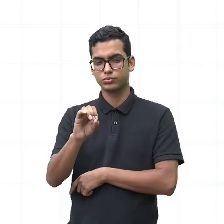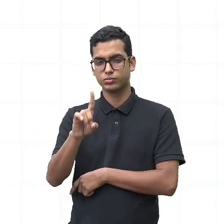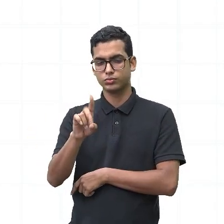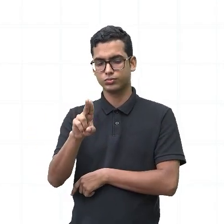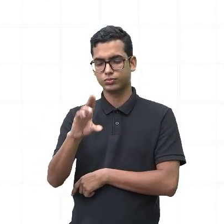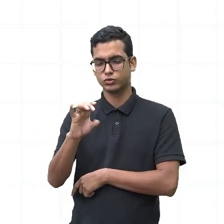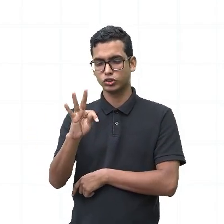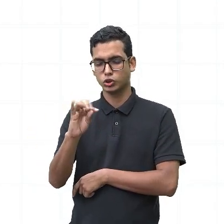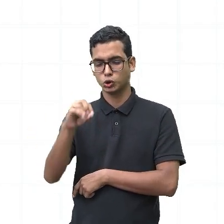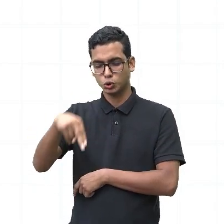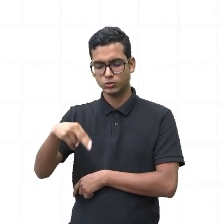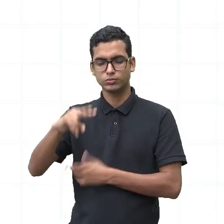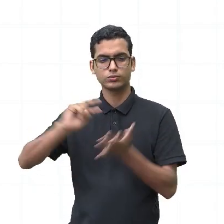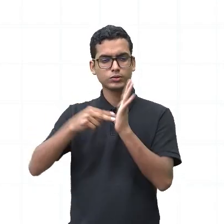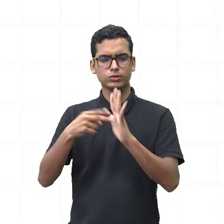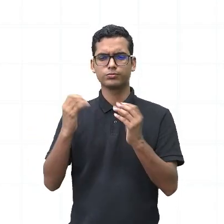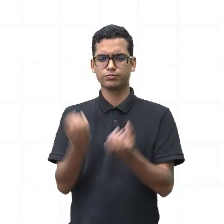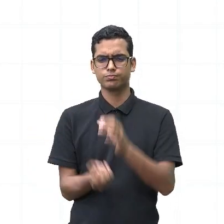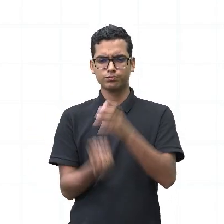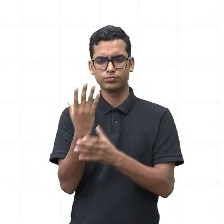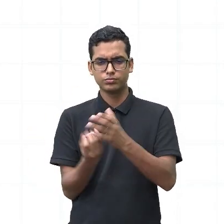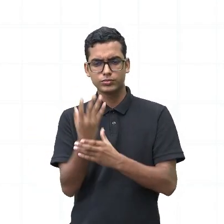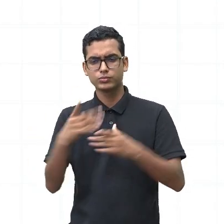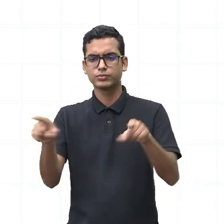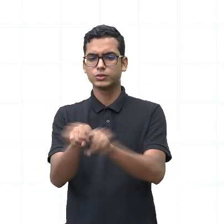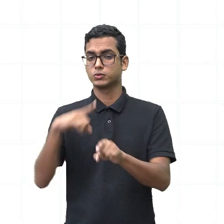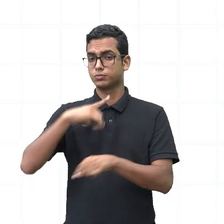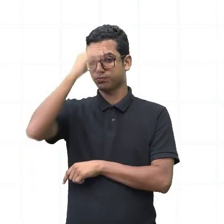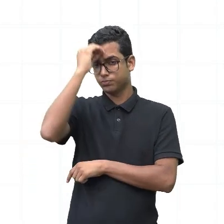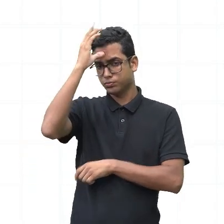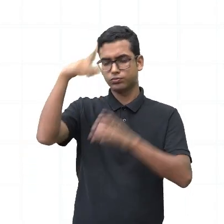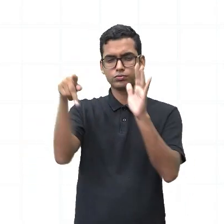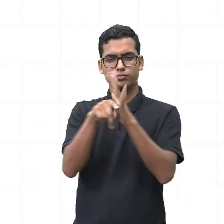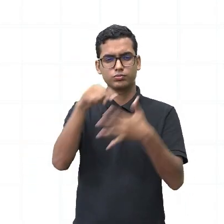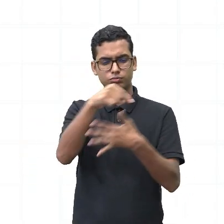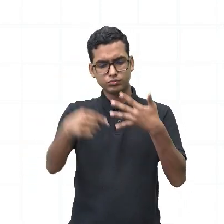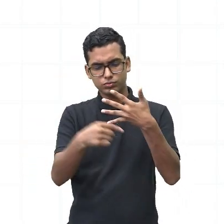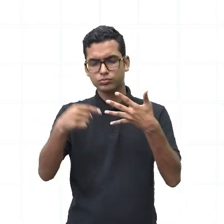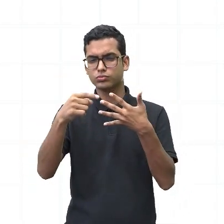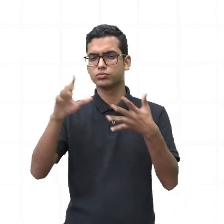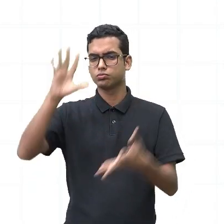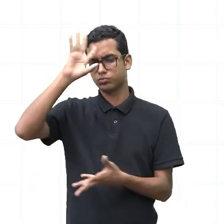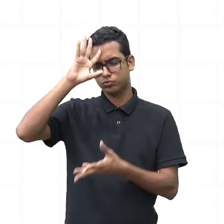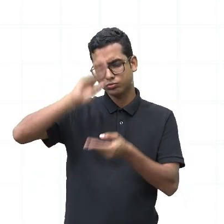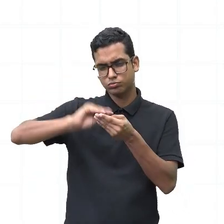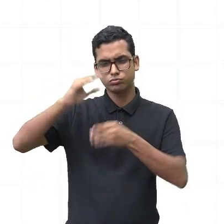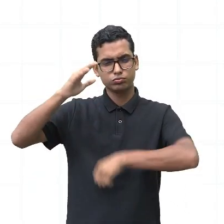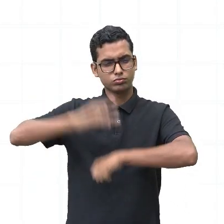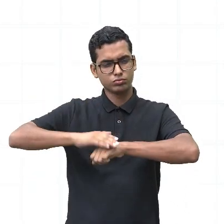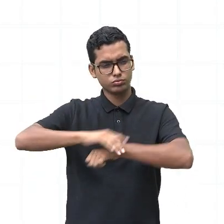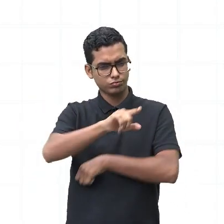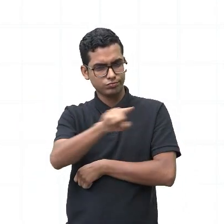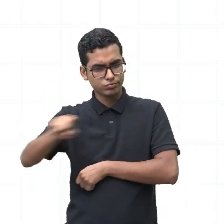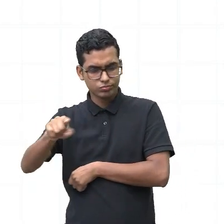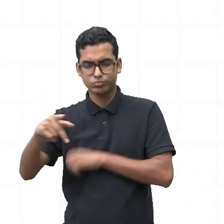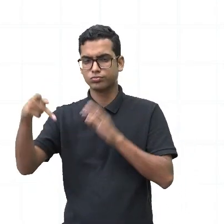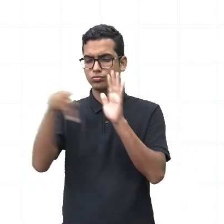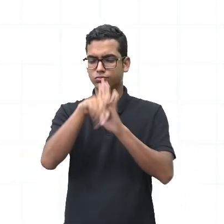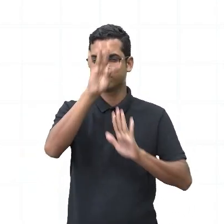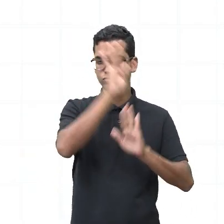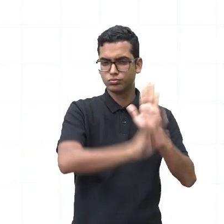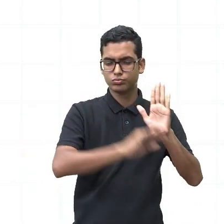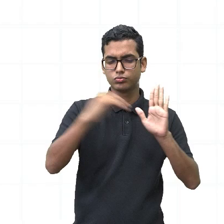vocês trazem todo o conhecimento prévio de vocês para o texto, não apenas as marcas tipográficas. Agora eu tenho